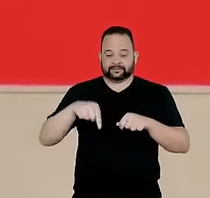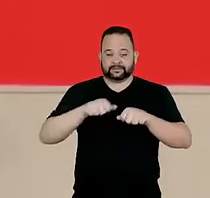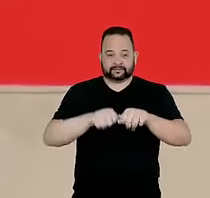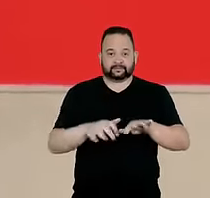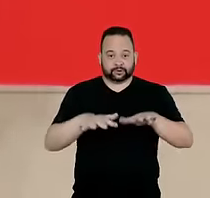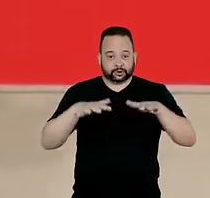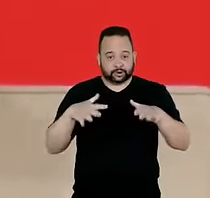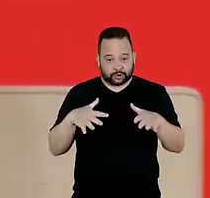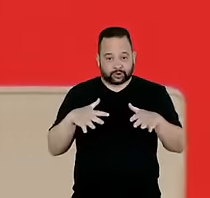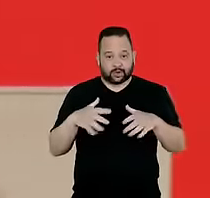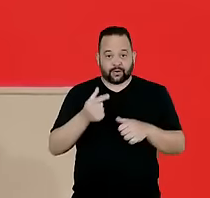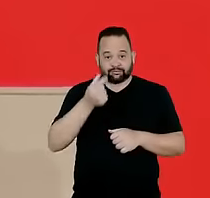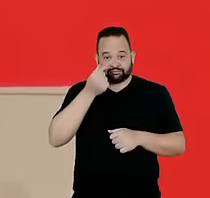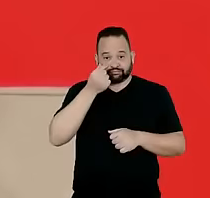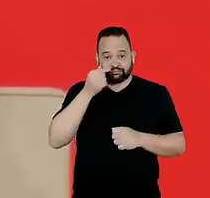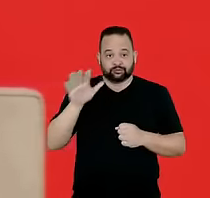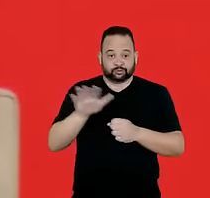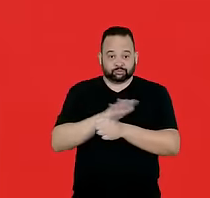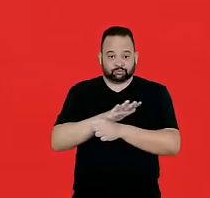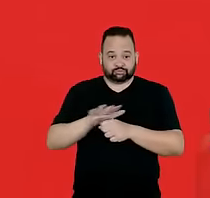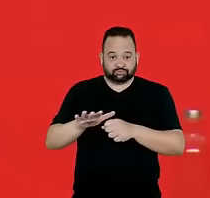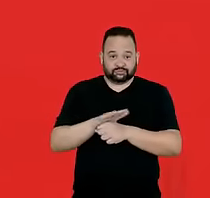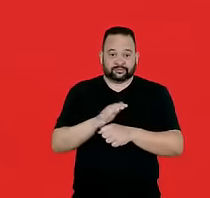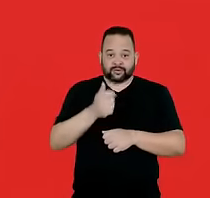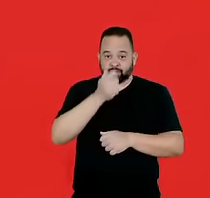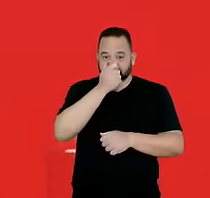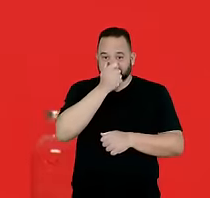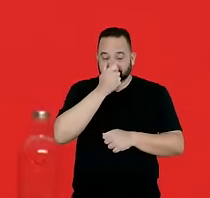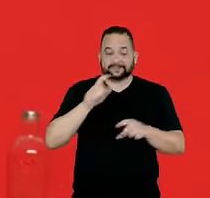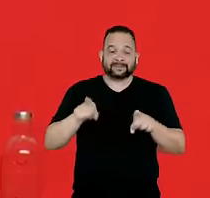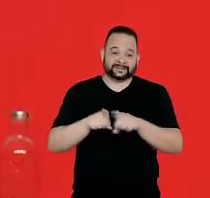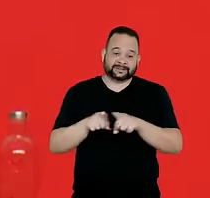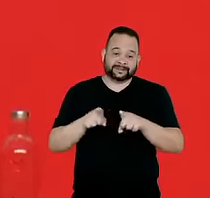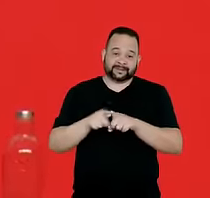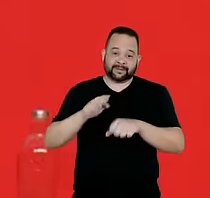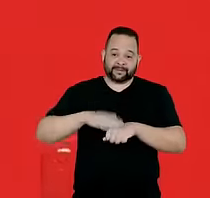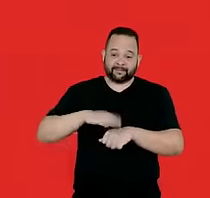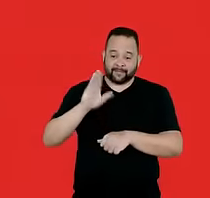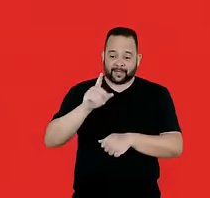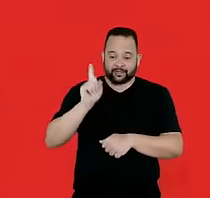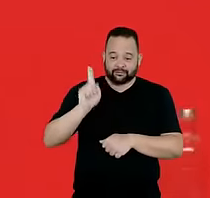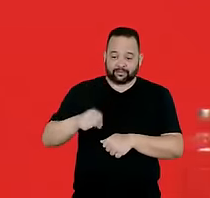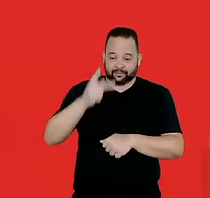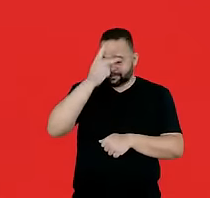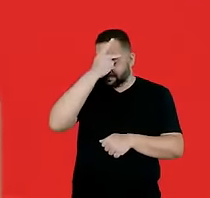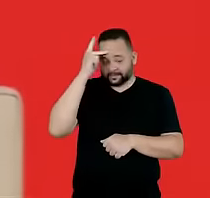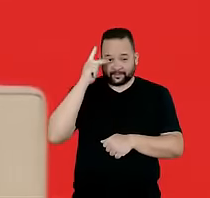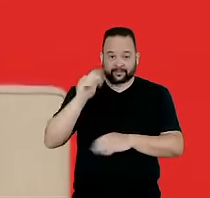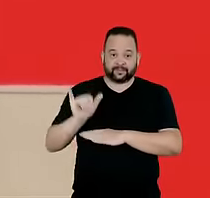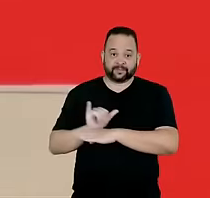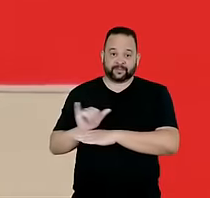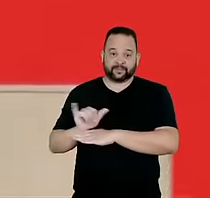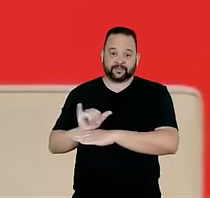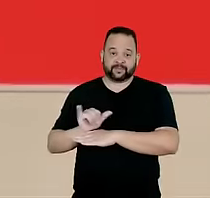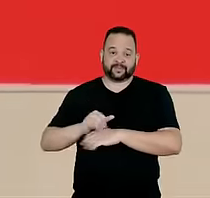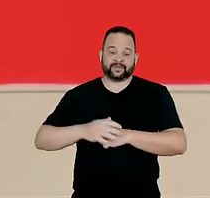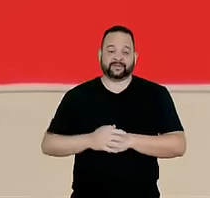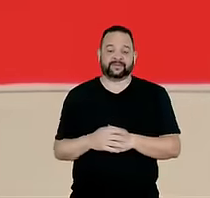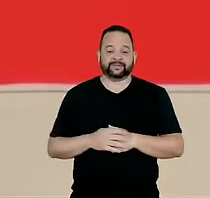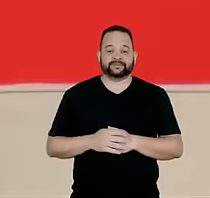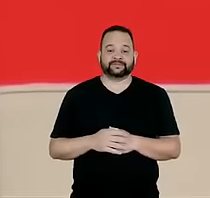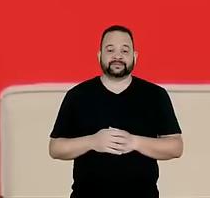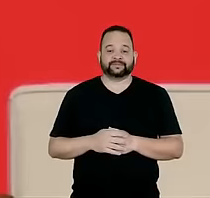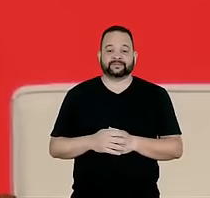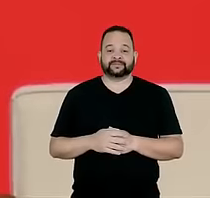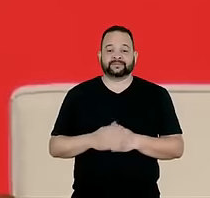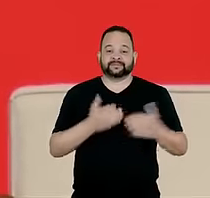e também o YouTube com mais de 1000 pessoas Vamos então ao nosso próximo painel tenho o prazer de convidar aqui ao